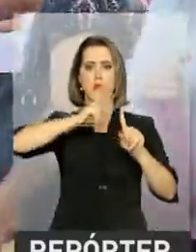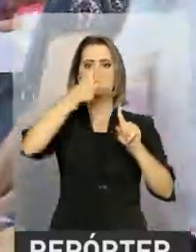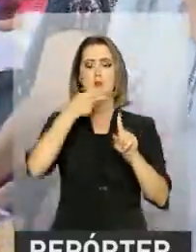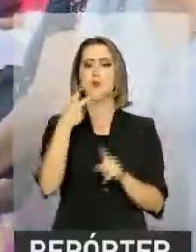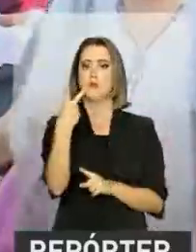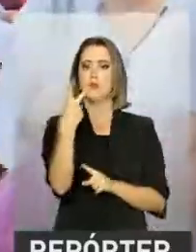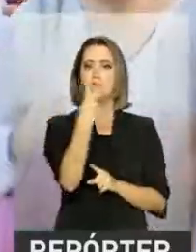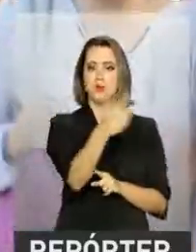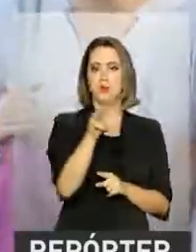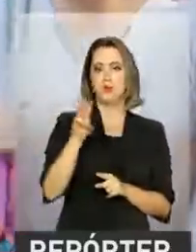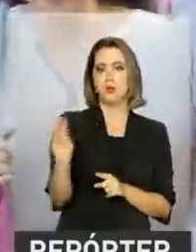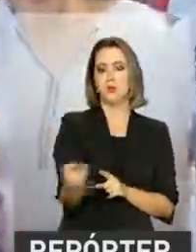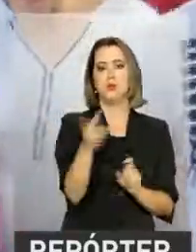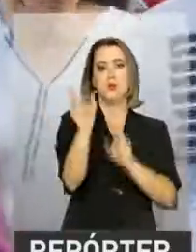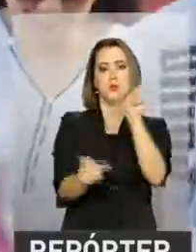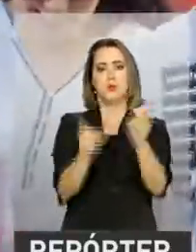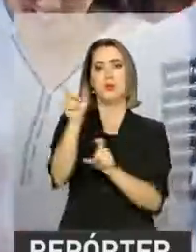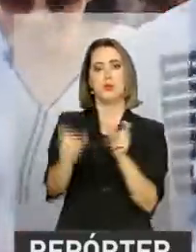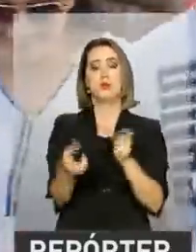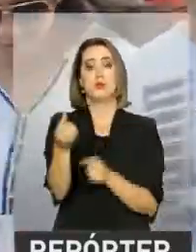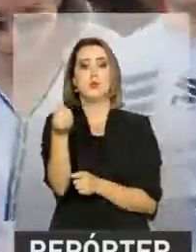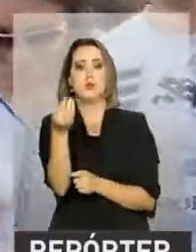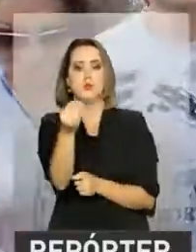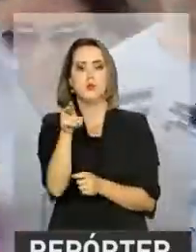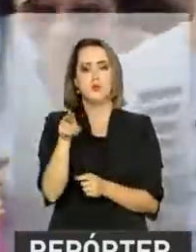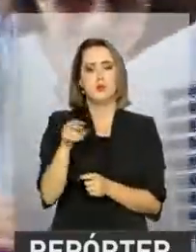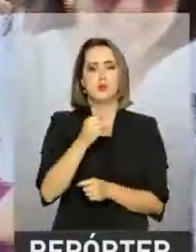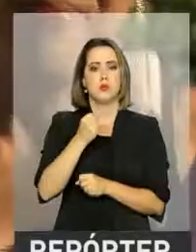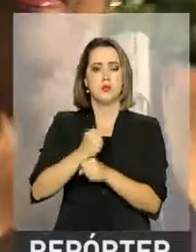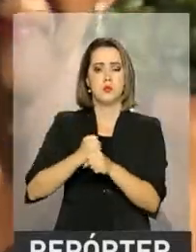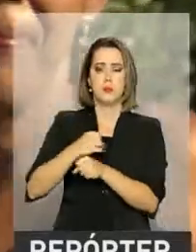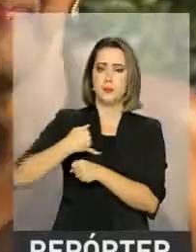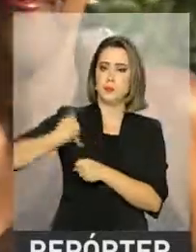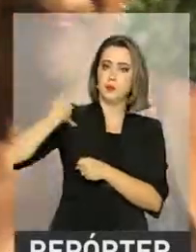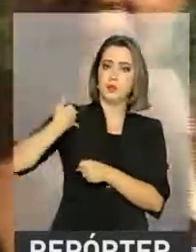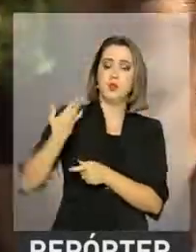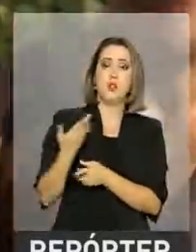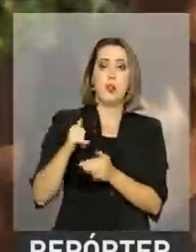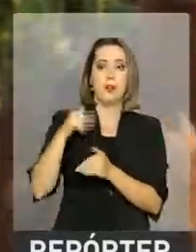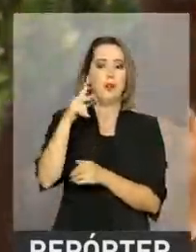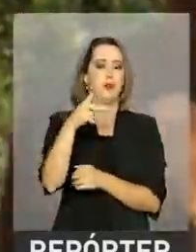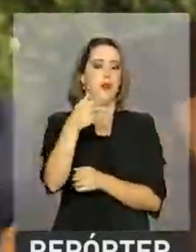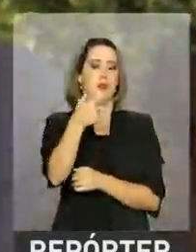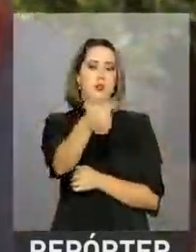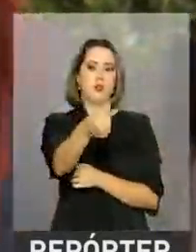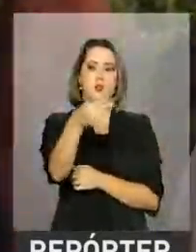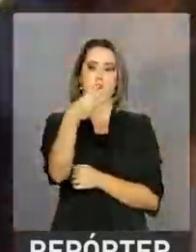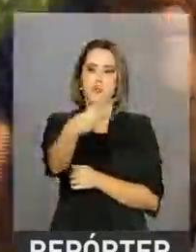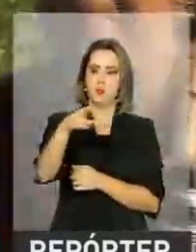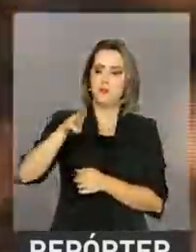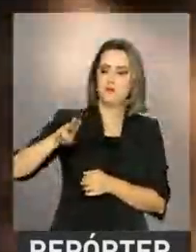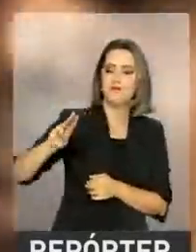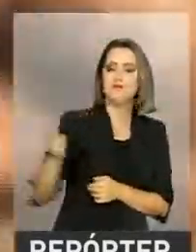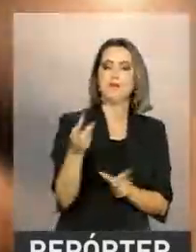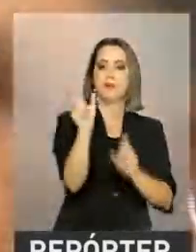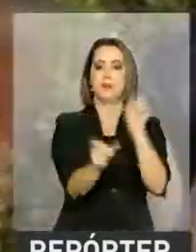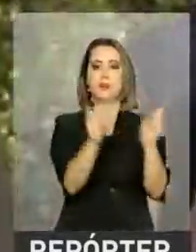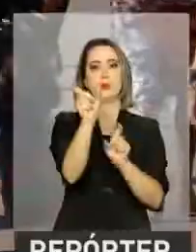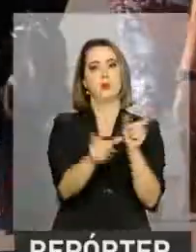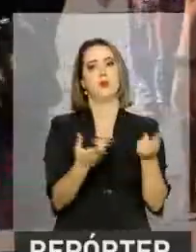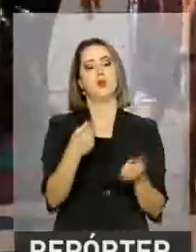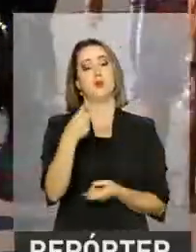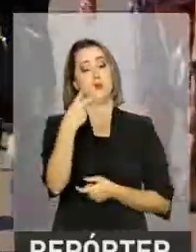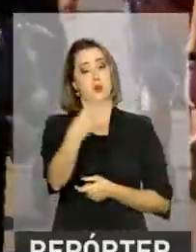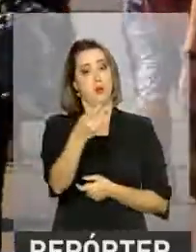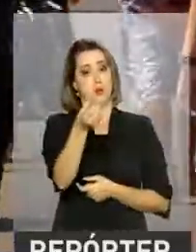22 milhões de pessoas com 60 anos ou mais para mais de 73 milhões em 2060 segundo